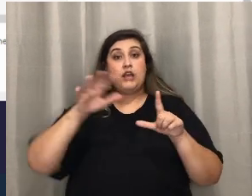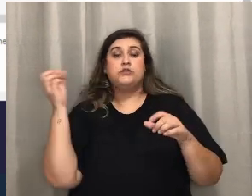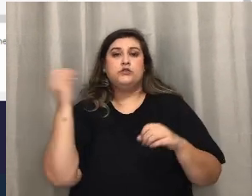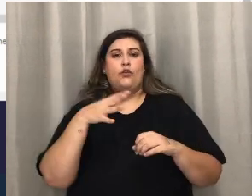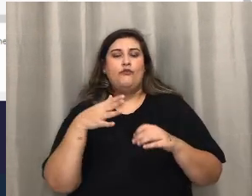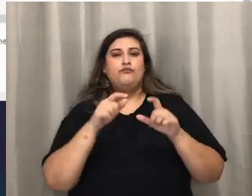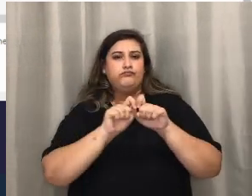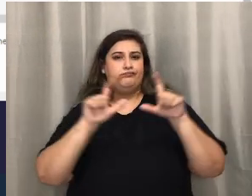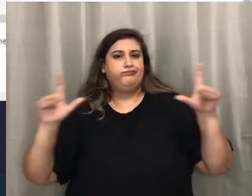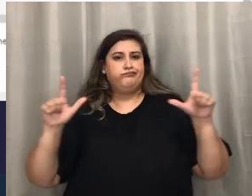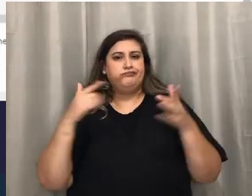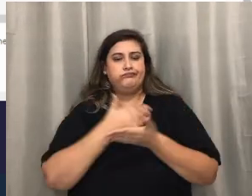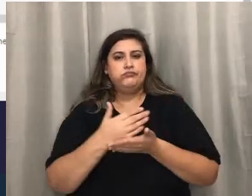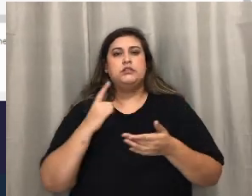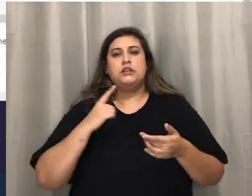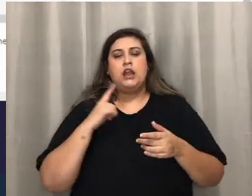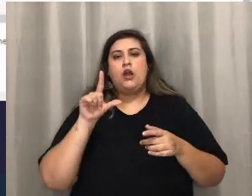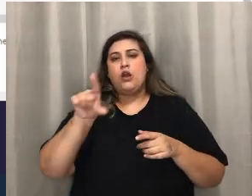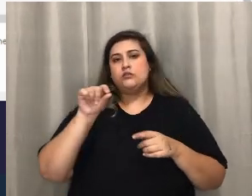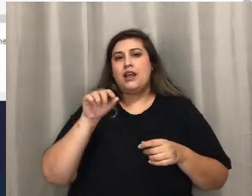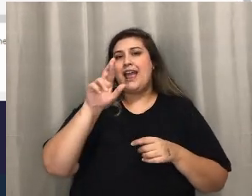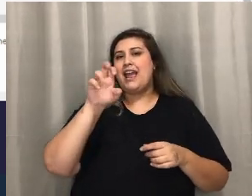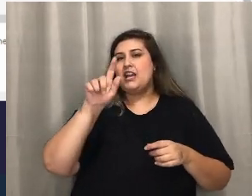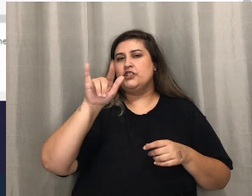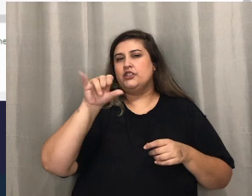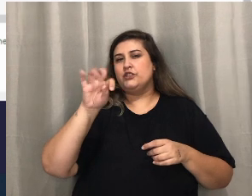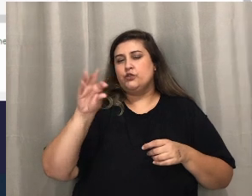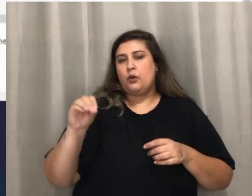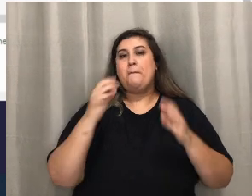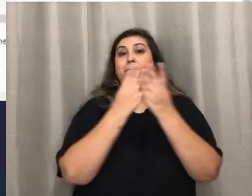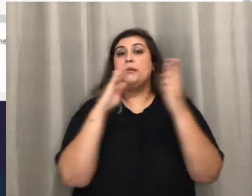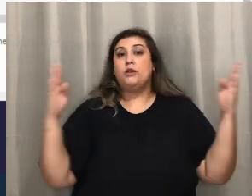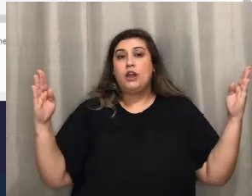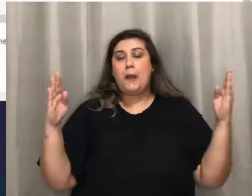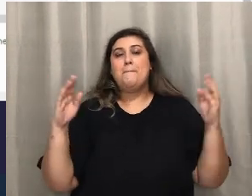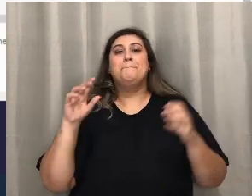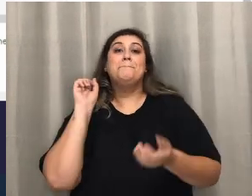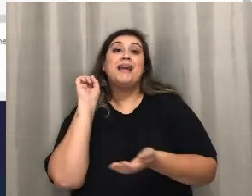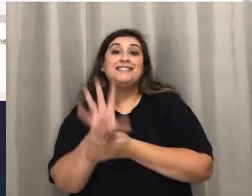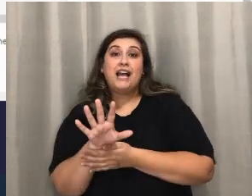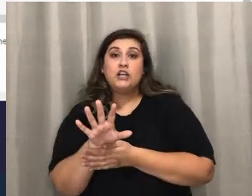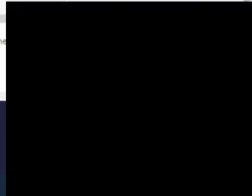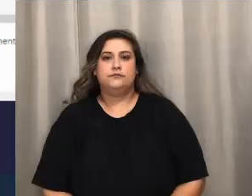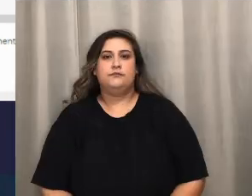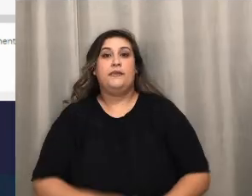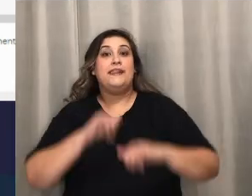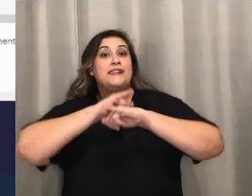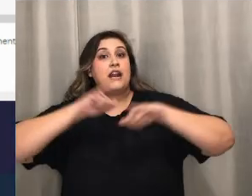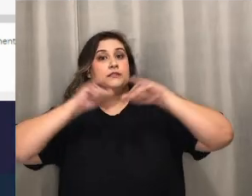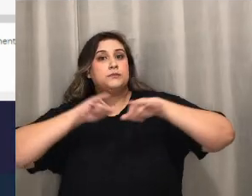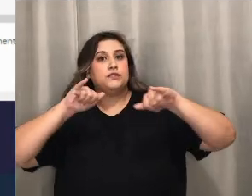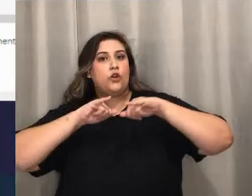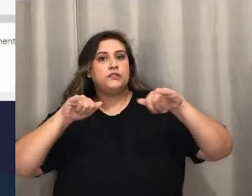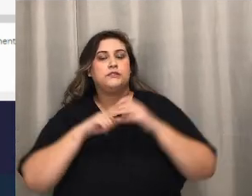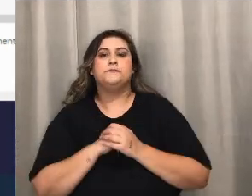página inicial, nós temos a opção Registro, Biblioteca, Mensagens e